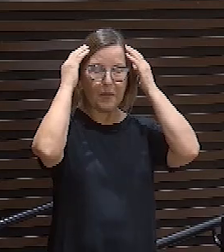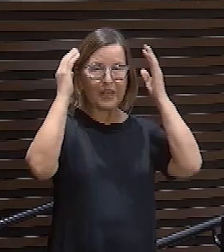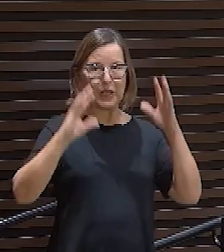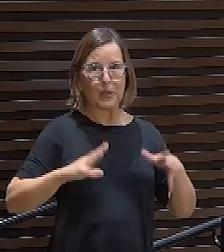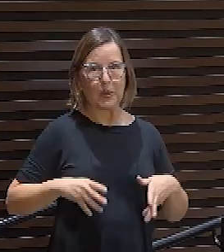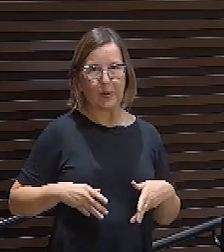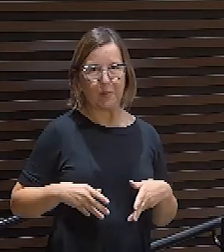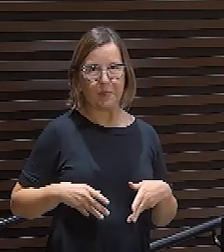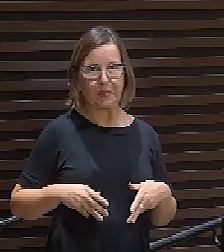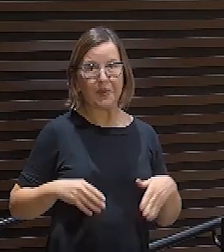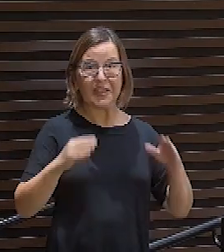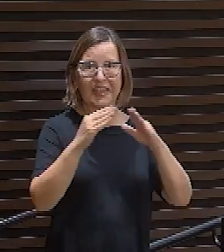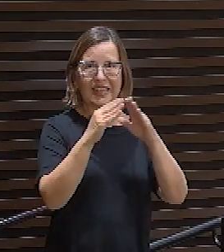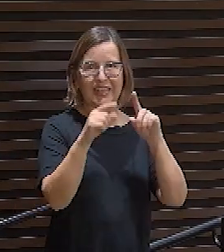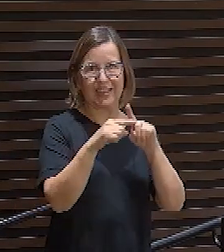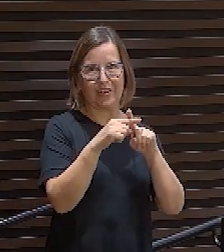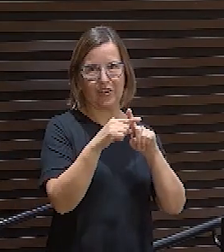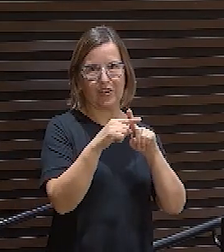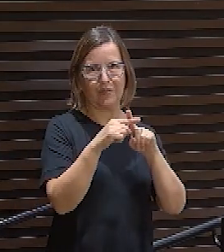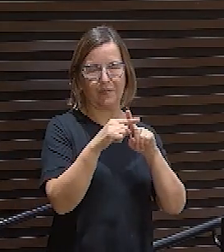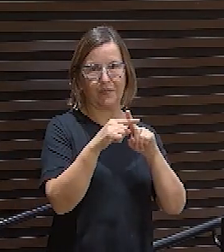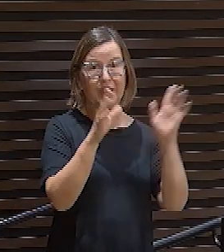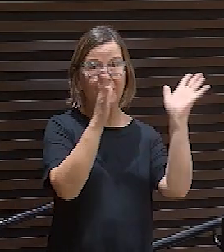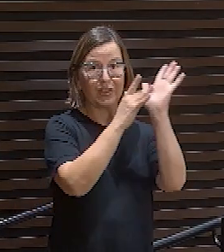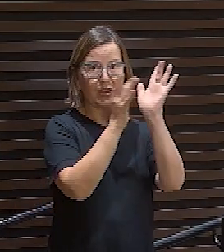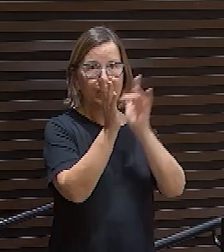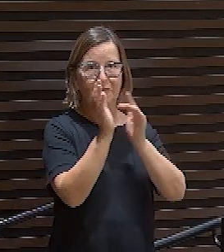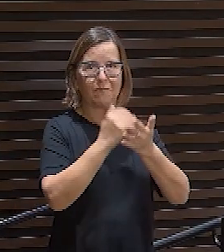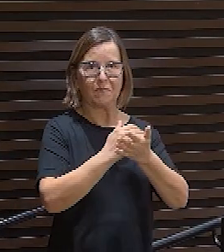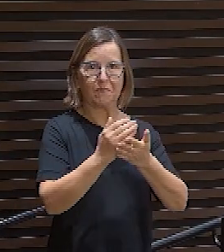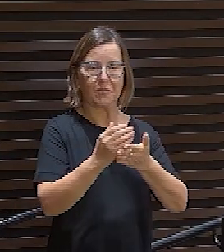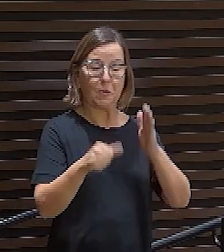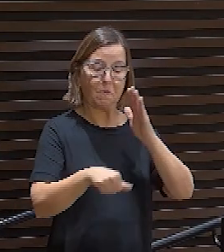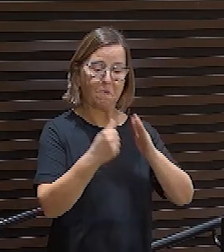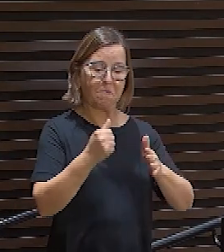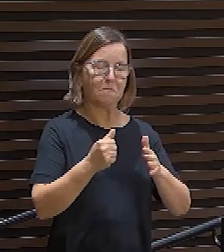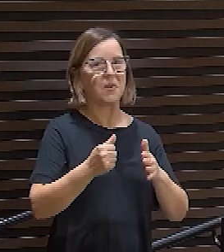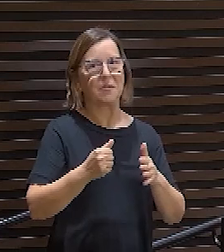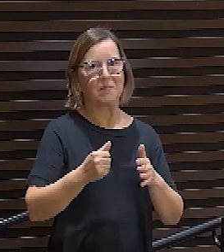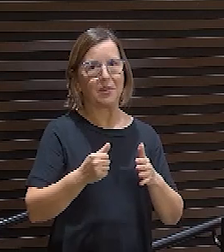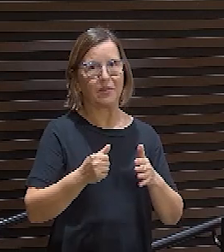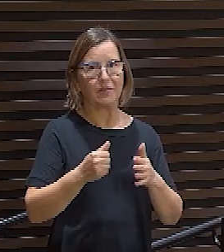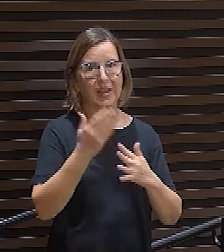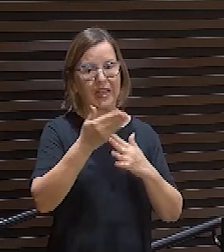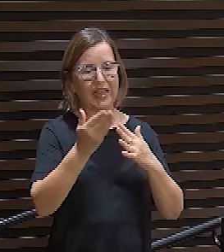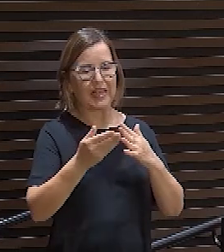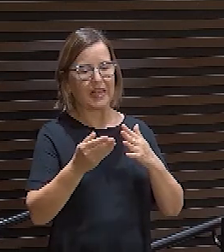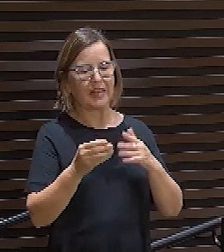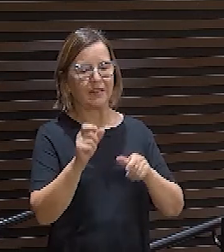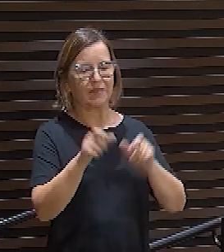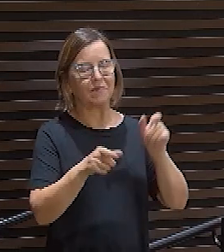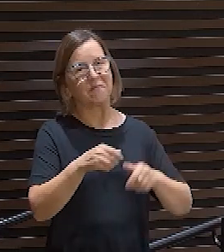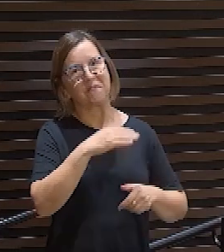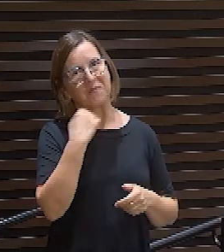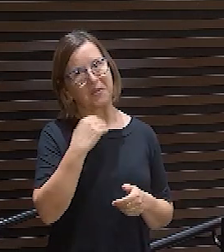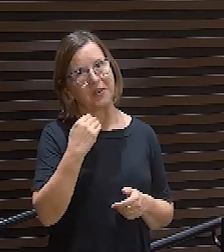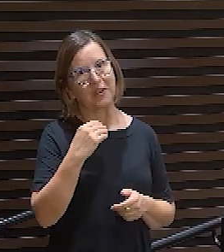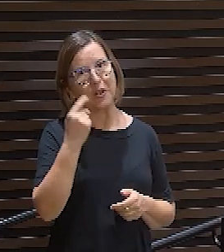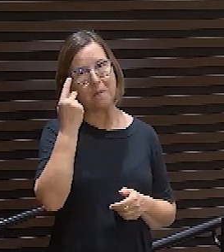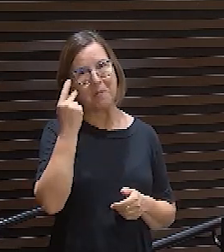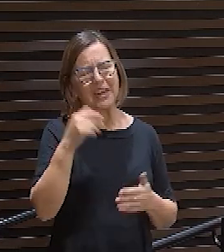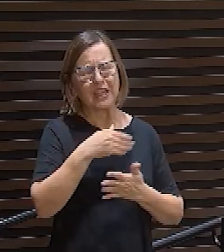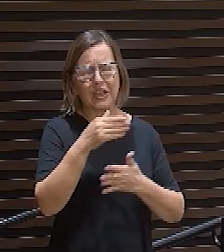corpo, da igreja. Ele é o princípio, o primogênito dentre os mortos, para em todas as coisas